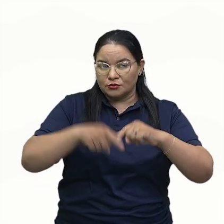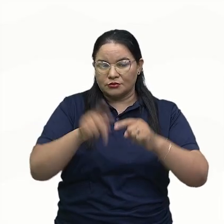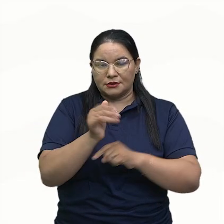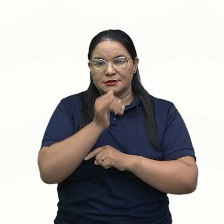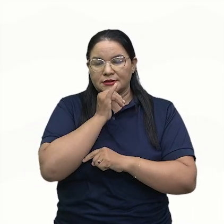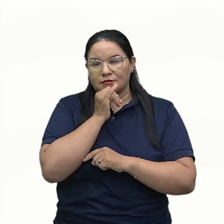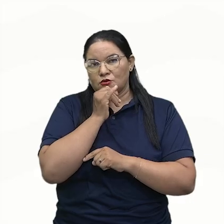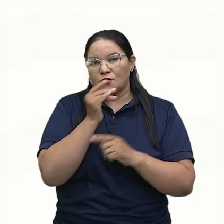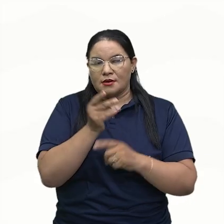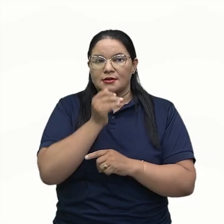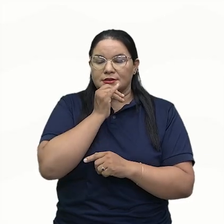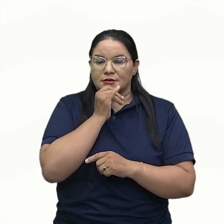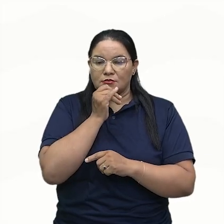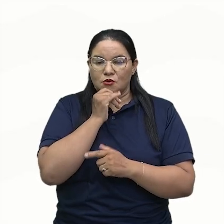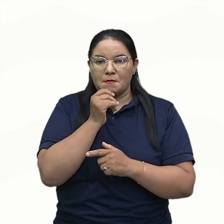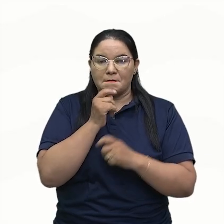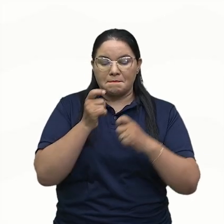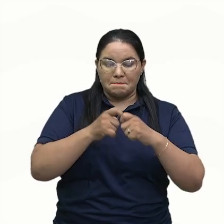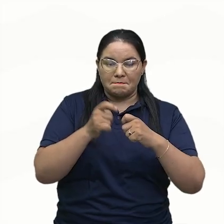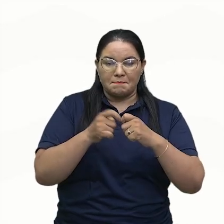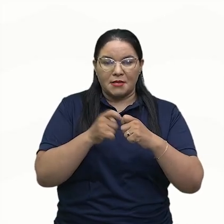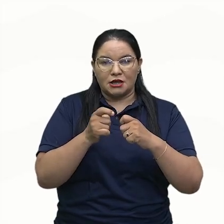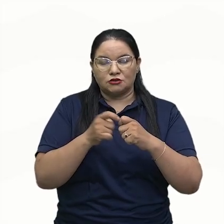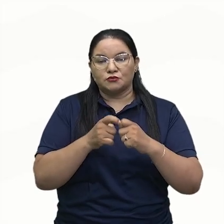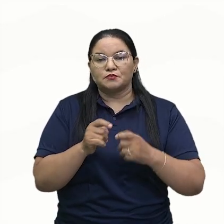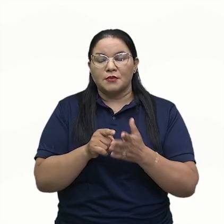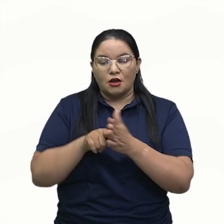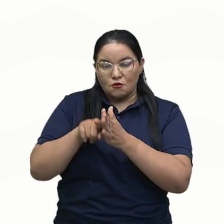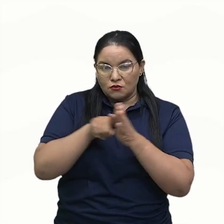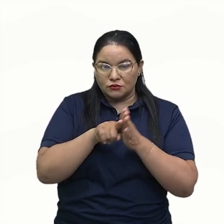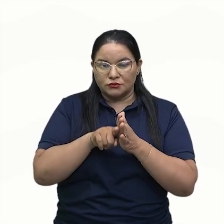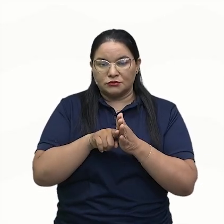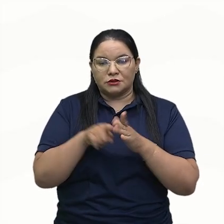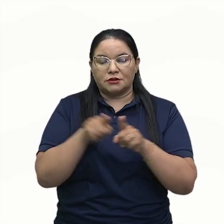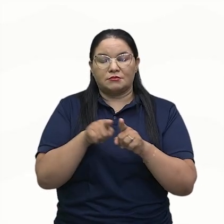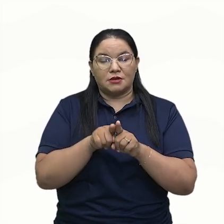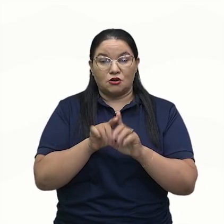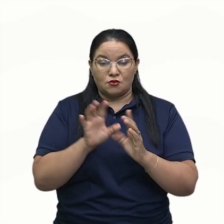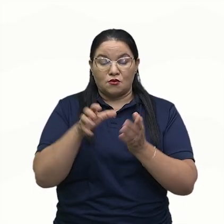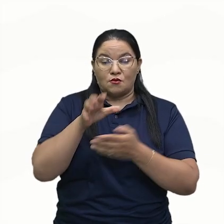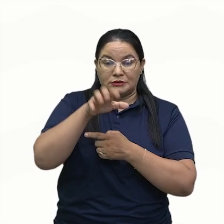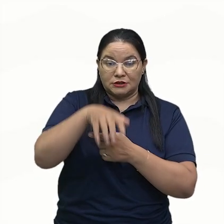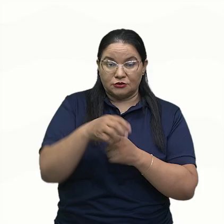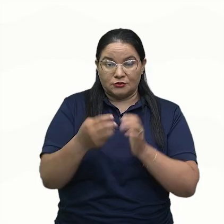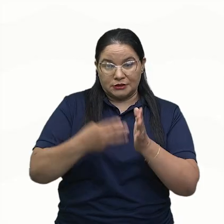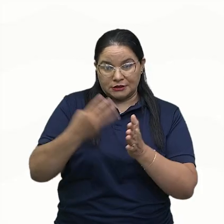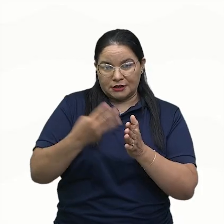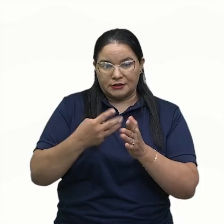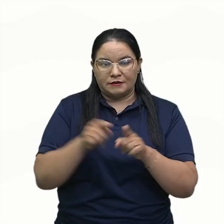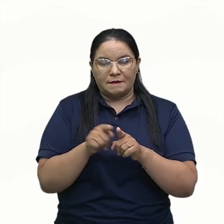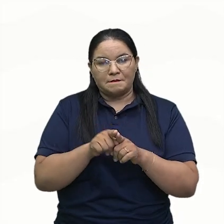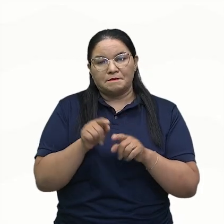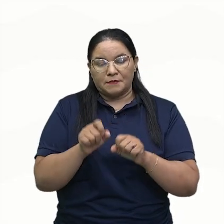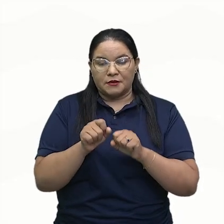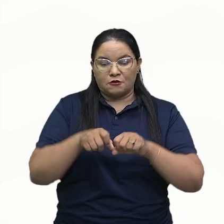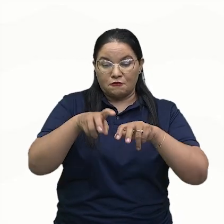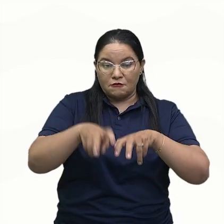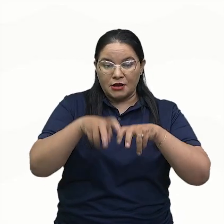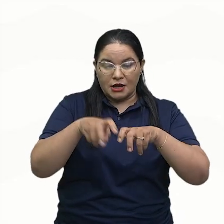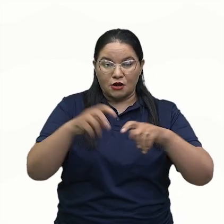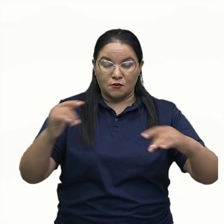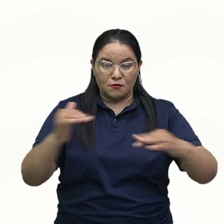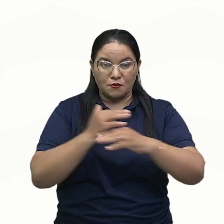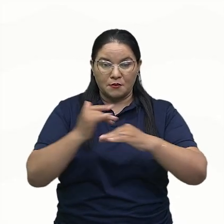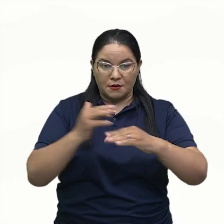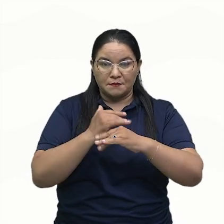consulta médica, tá? No setor terciário. Está mais concentrado ali em áreas urbanas, onde tem muita gente, tá?